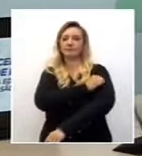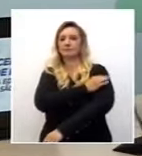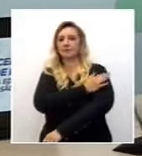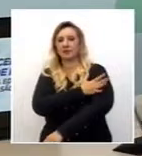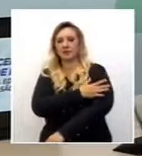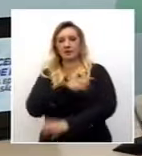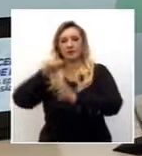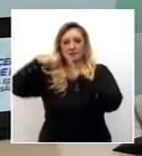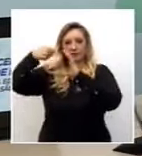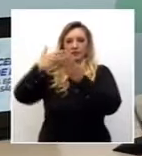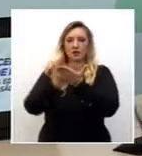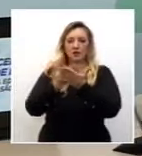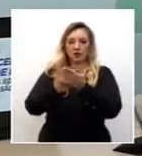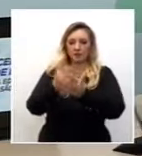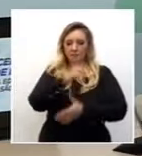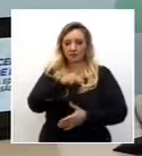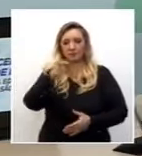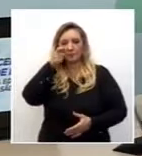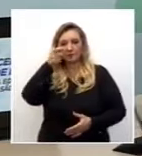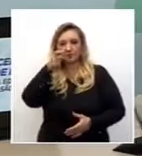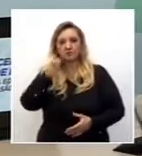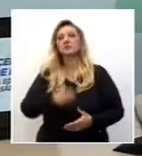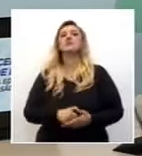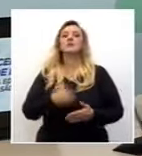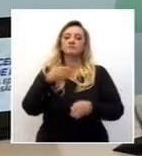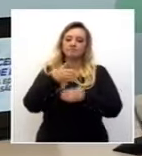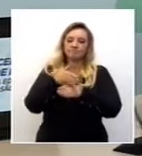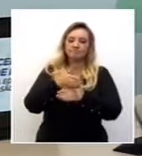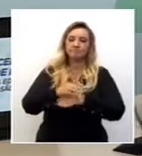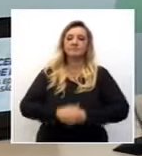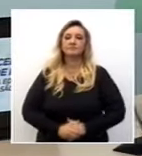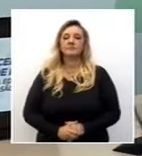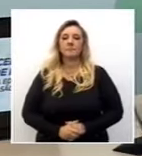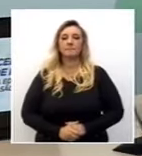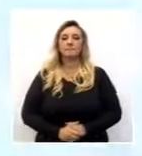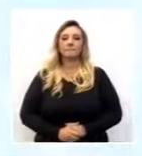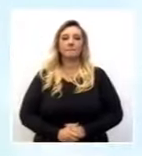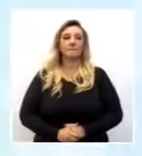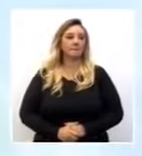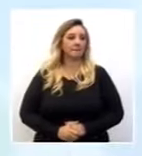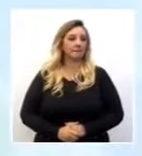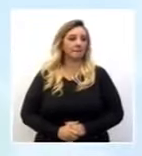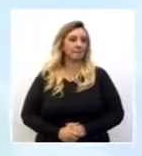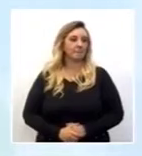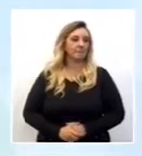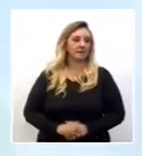o professor pode pedir para o aluno entrar, acessar e assistir, né? Tem o Mathematic,